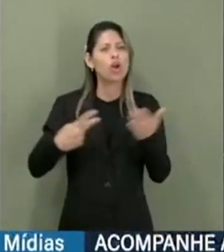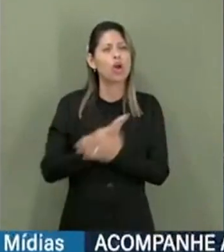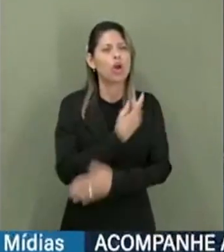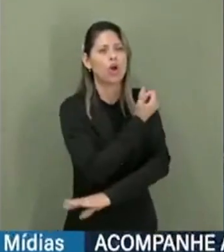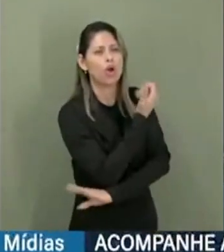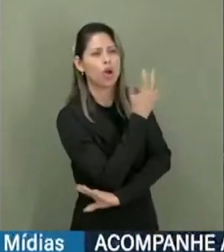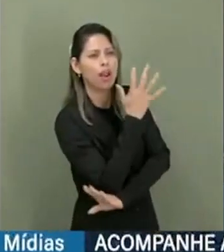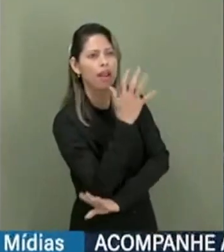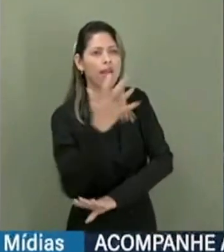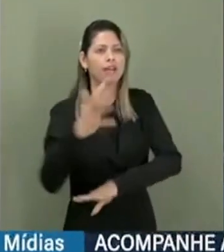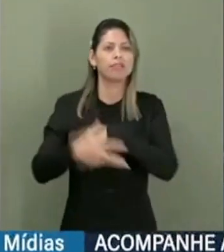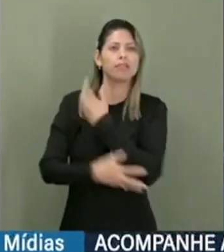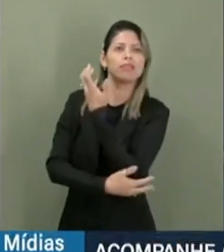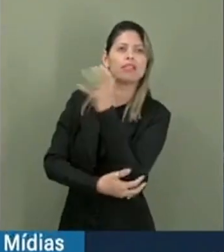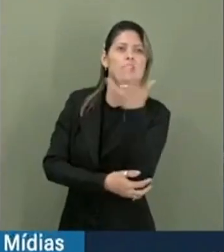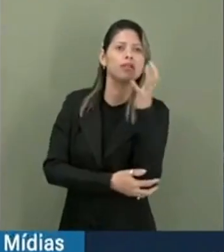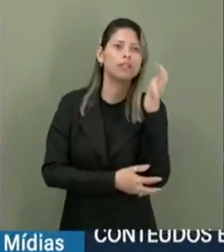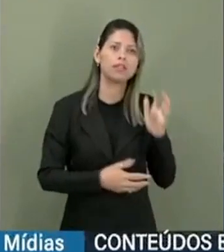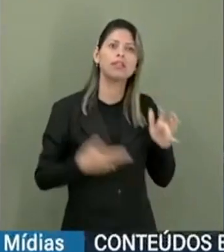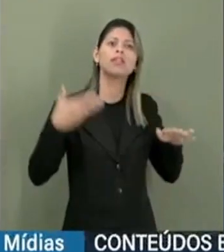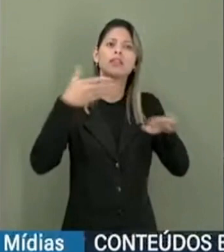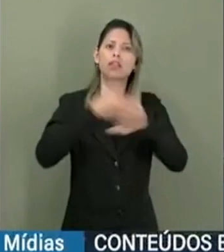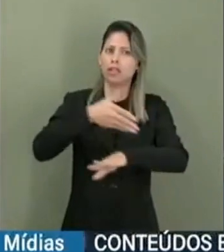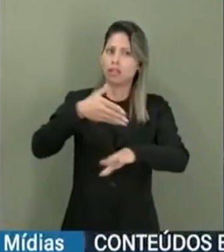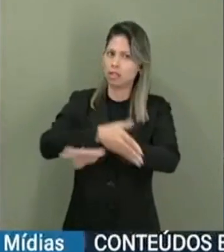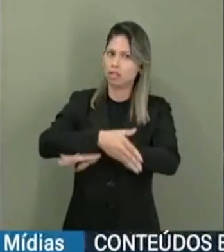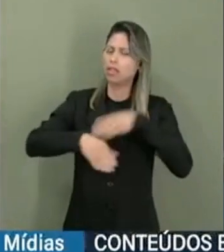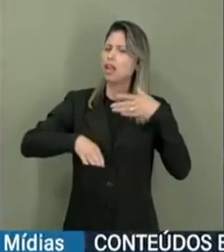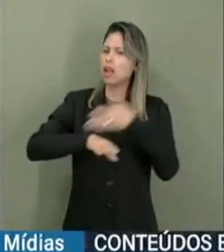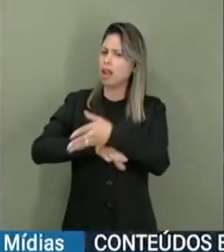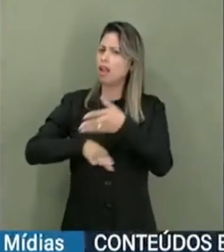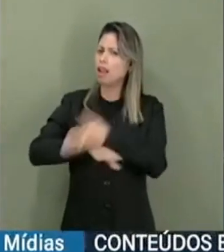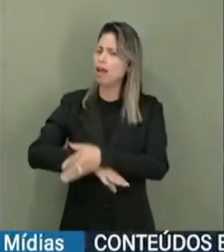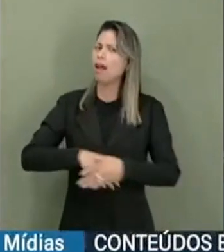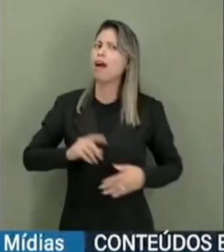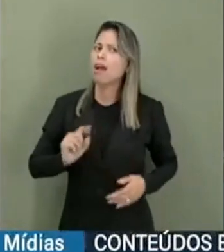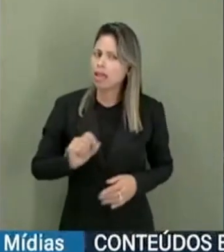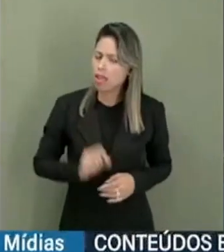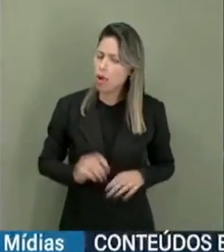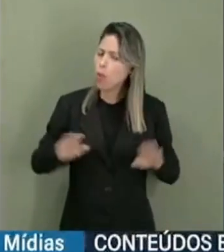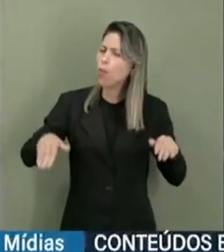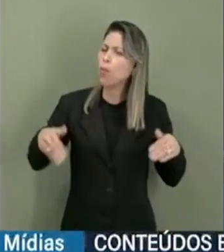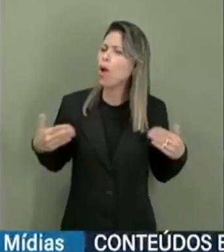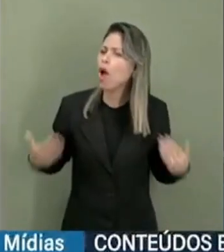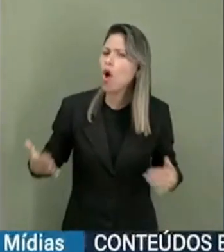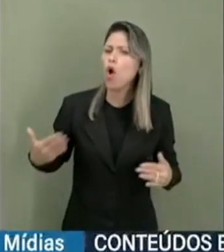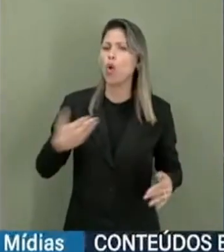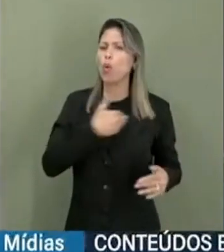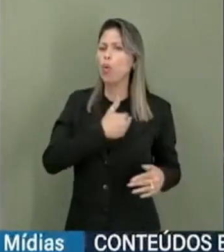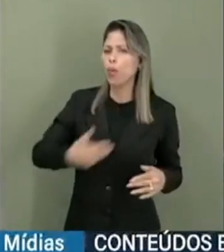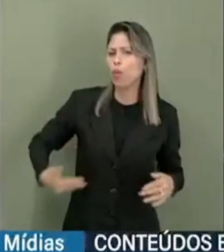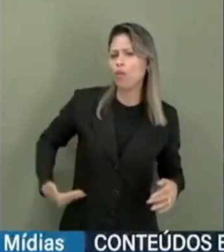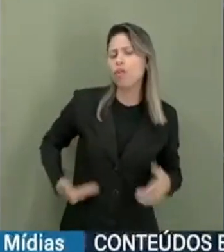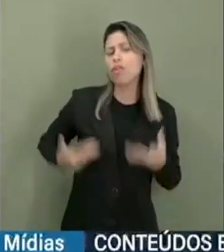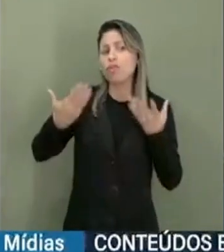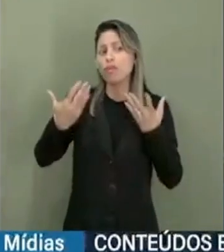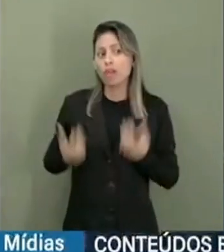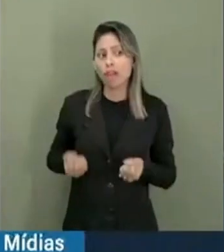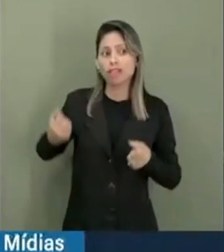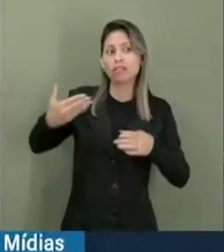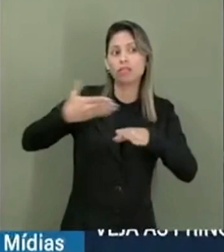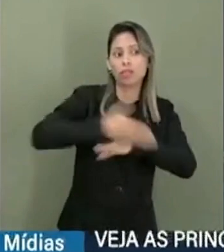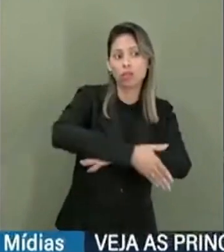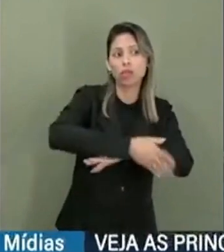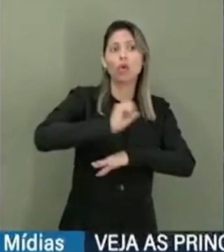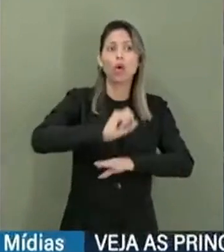quem foi que permitiu que o crime organizado se instalasse lá que Governo foi o que permitiu o tráfico